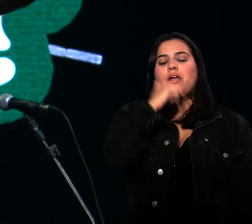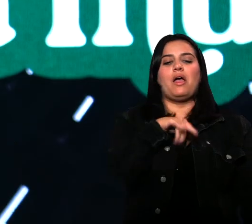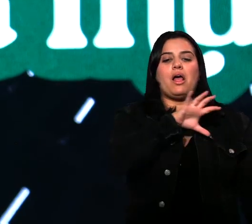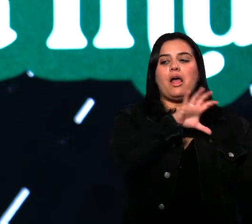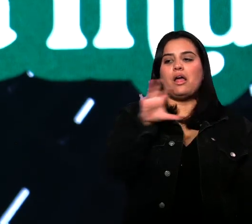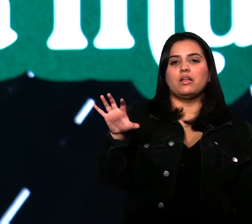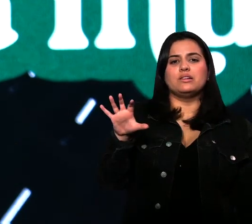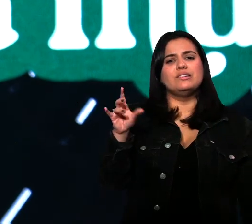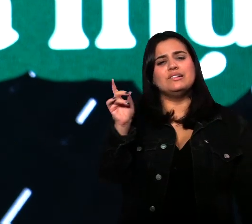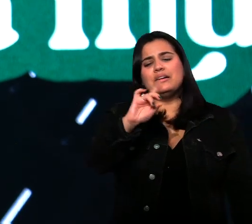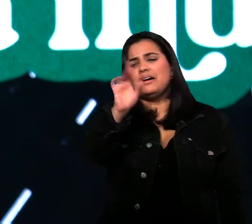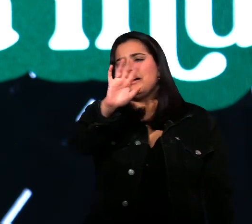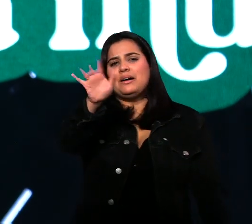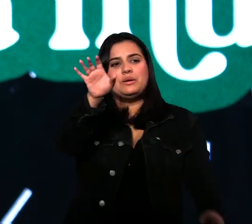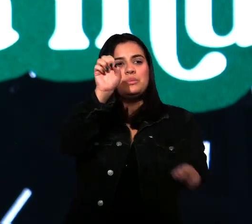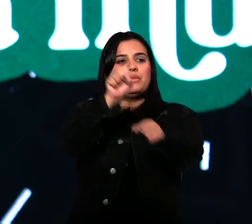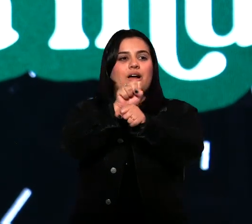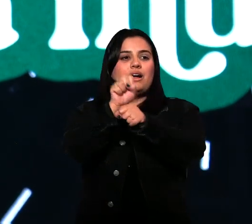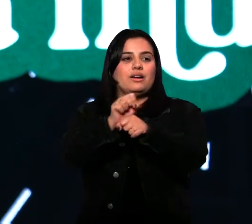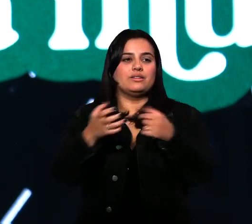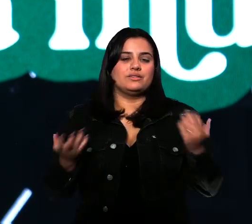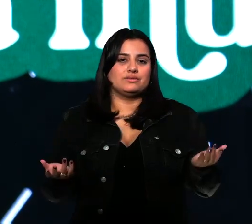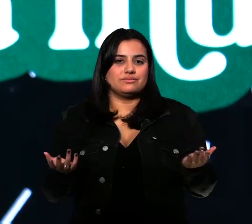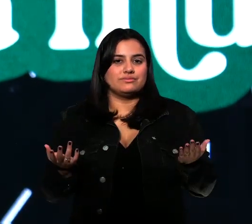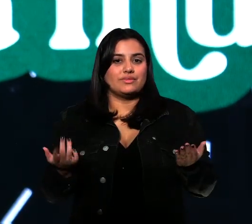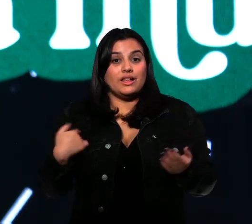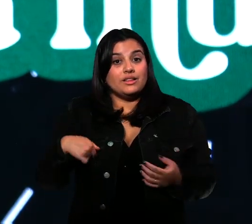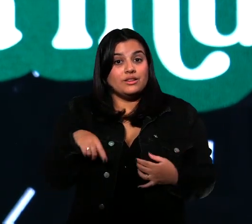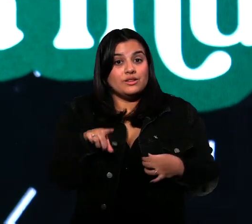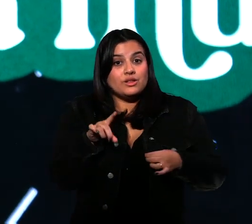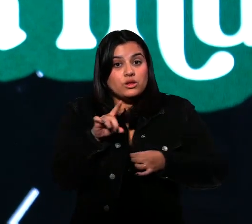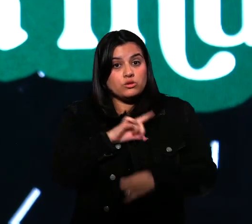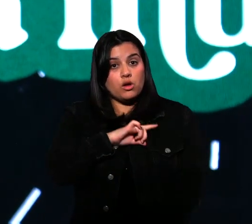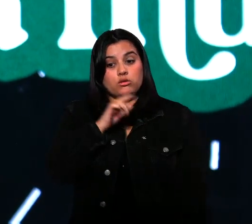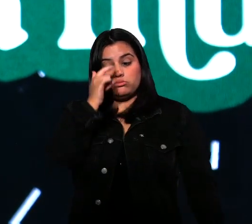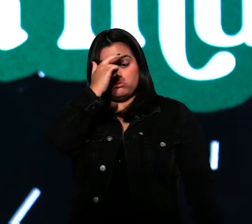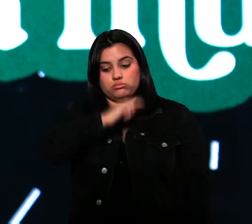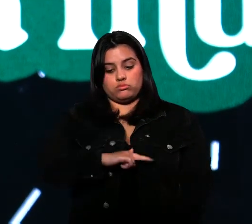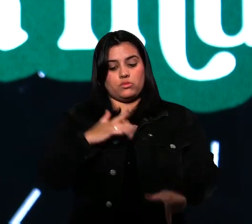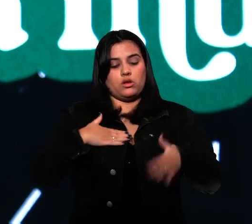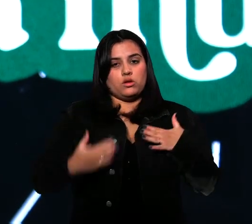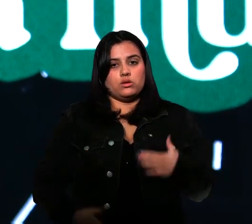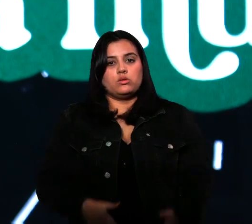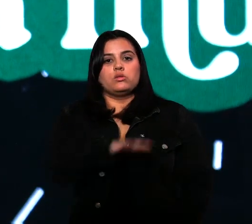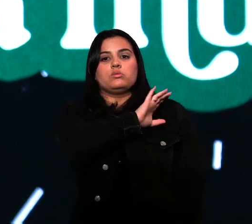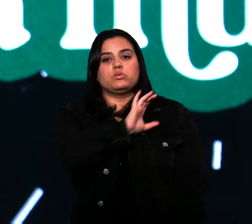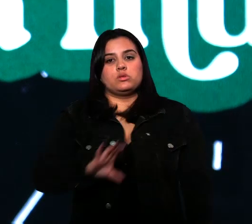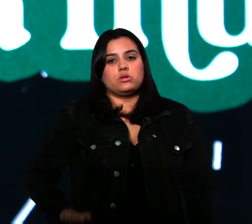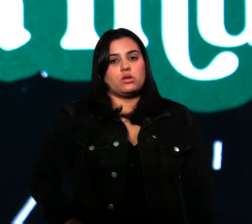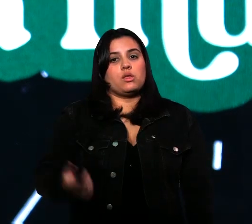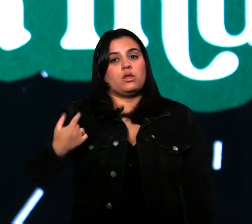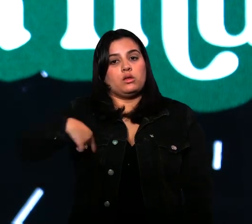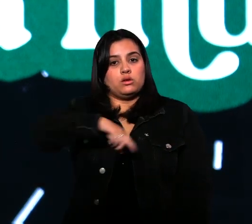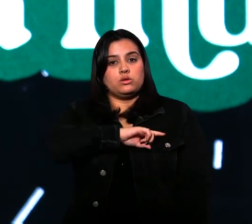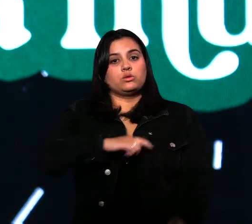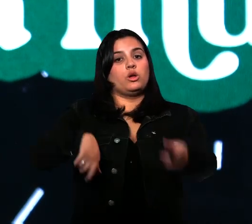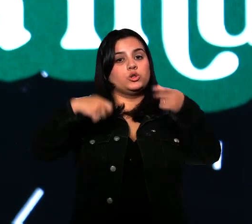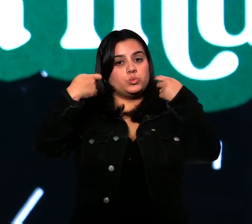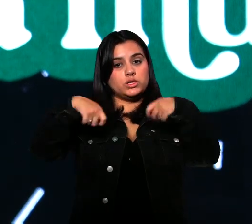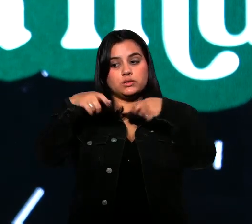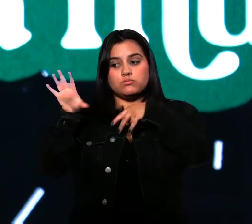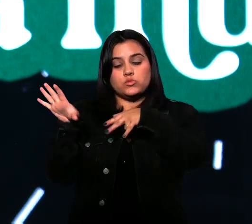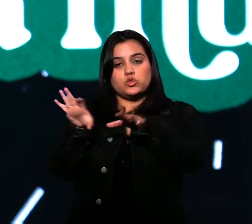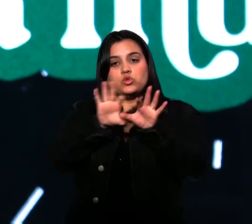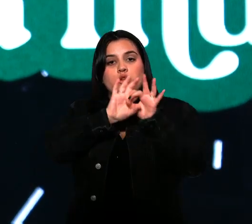tal. Meu irmão, para com isso. Nós somos o corpo de Cristo. Nós precisamos buscar unidade.